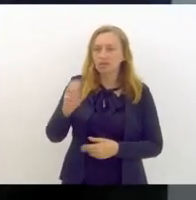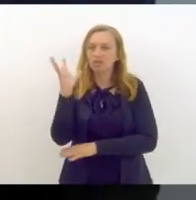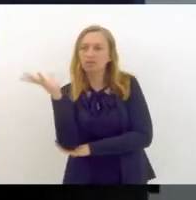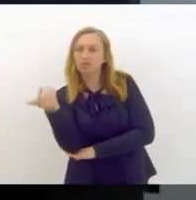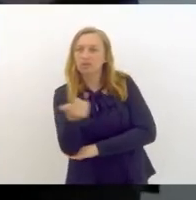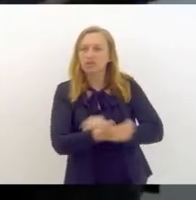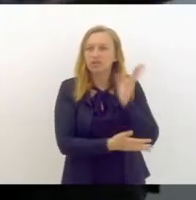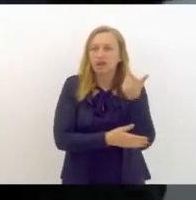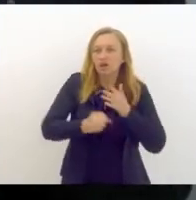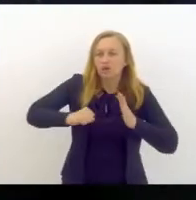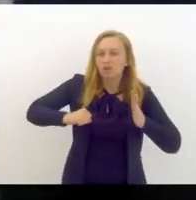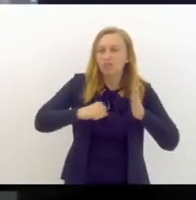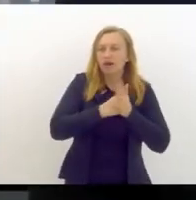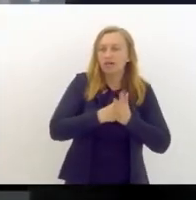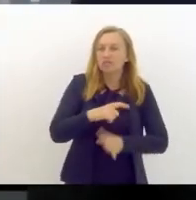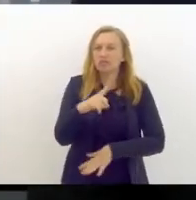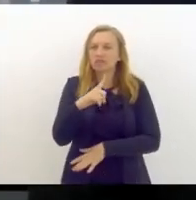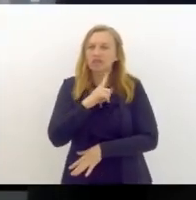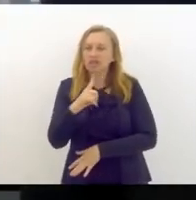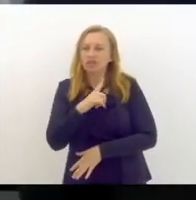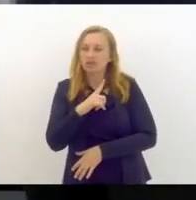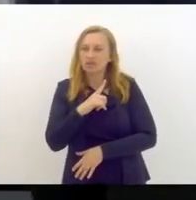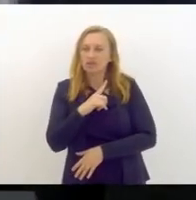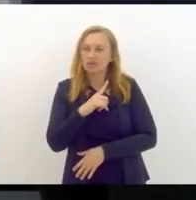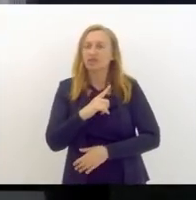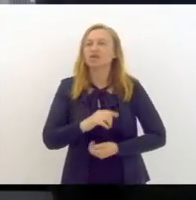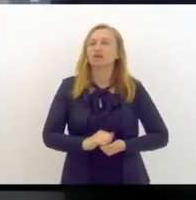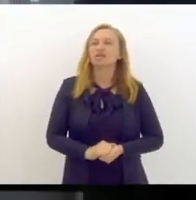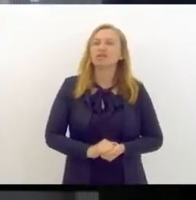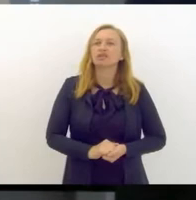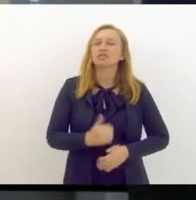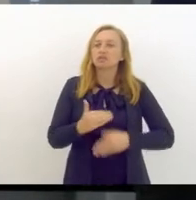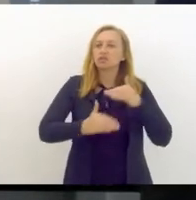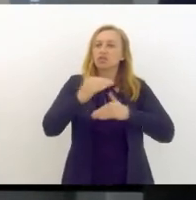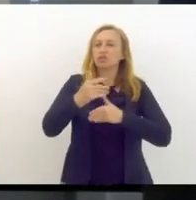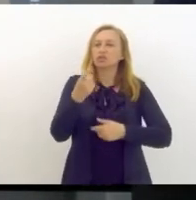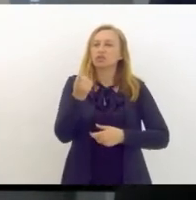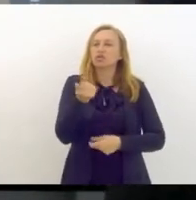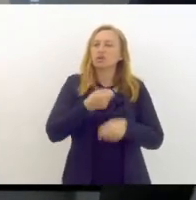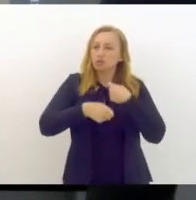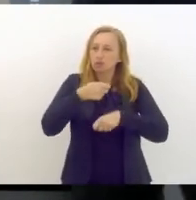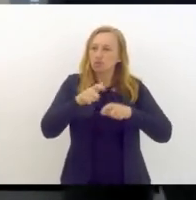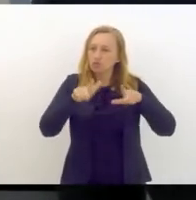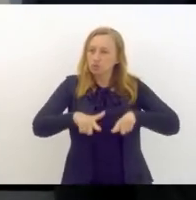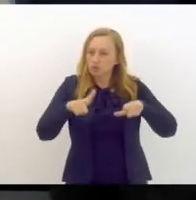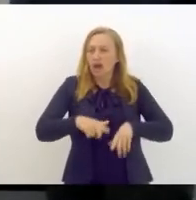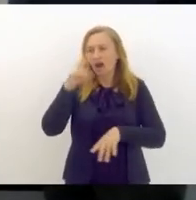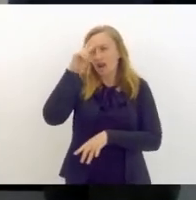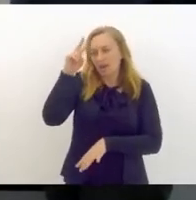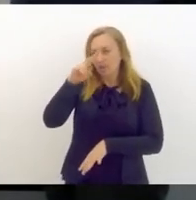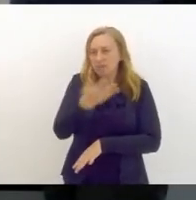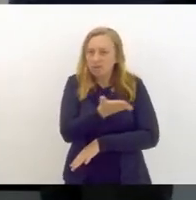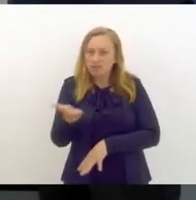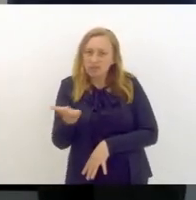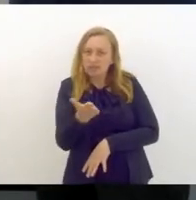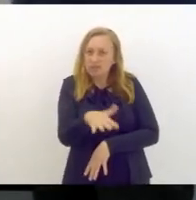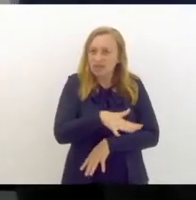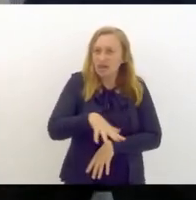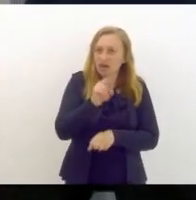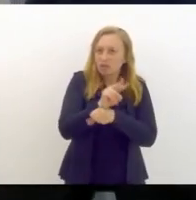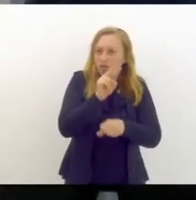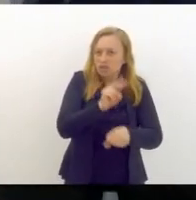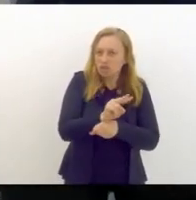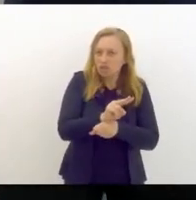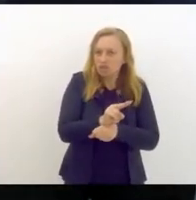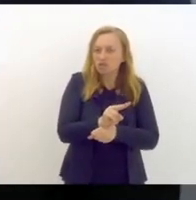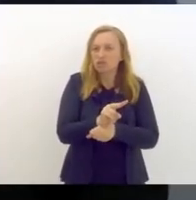refúgio trouxe para a questão do licenciamento ambiental e desenvolvimento econômico da região. Lembrando para vocês que o ambiente protegido pelo Refúgio